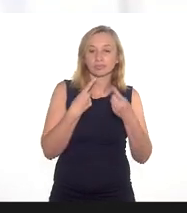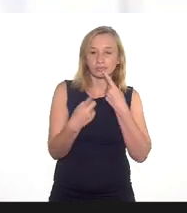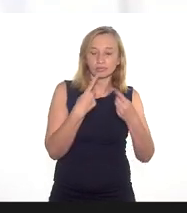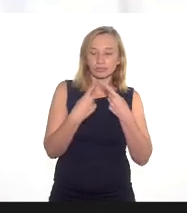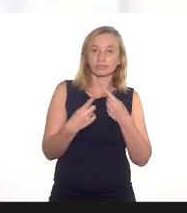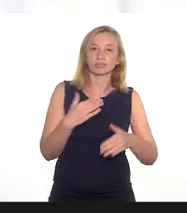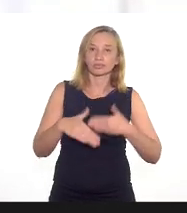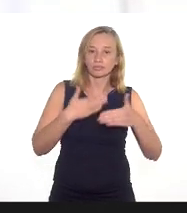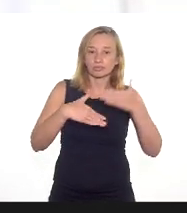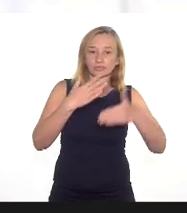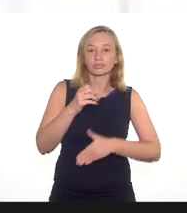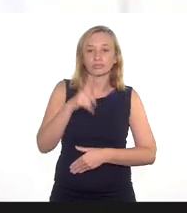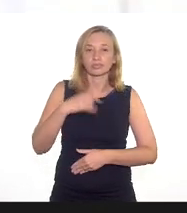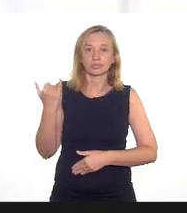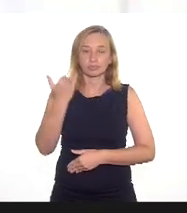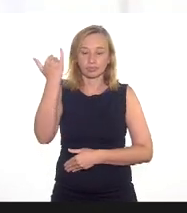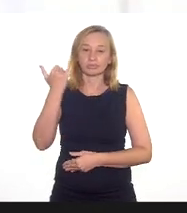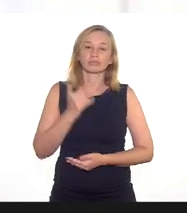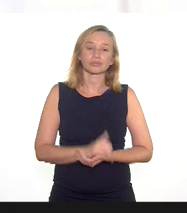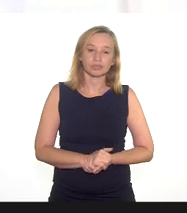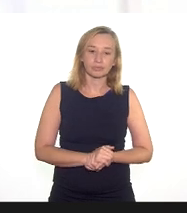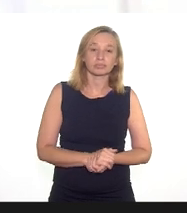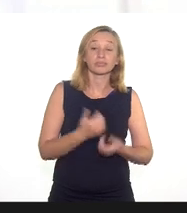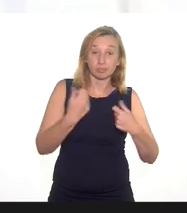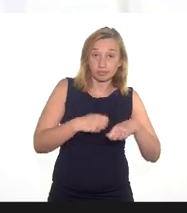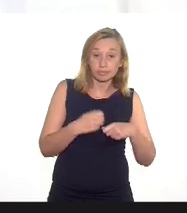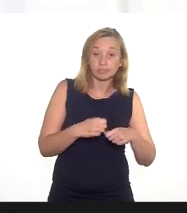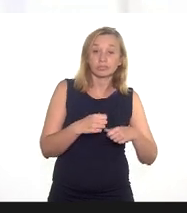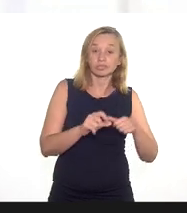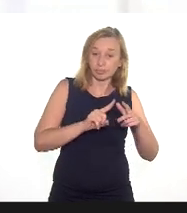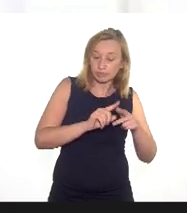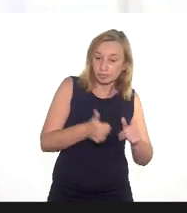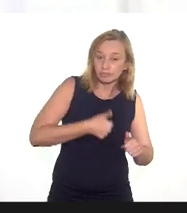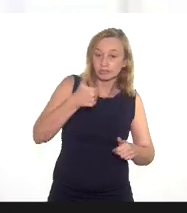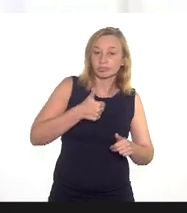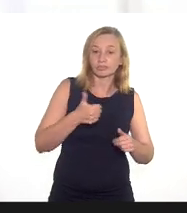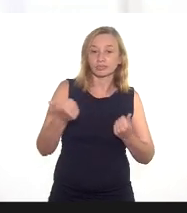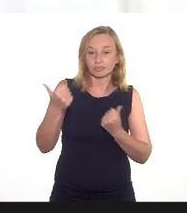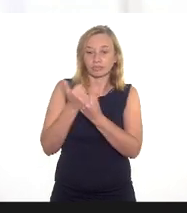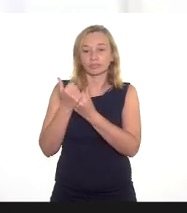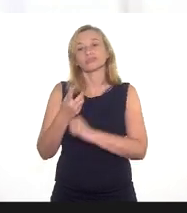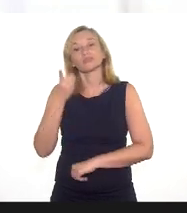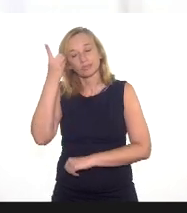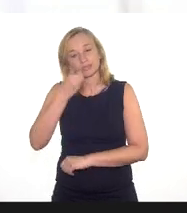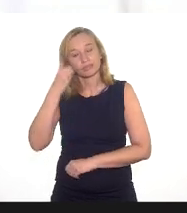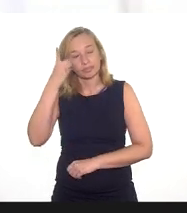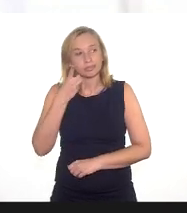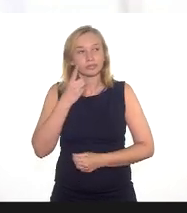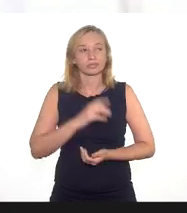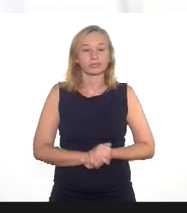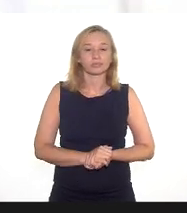os avanços importantes, debater ainda o que precisa avançar e os apoios dos parlamentares